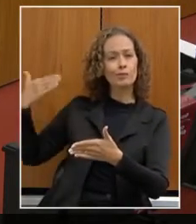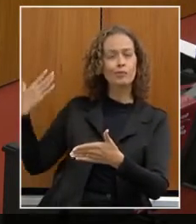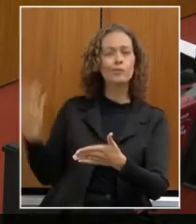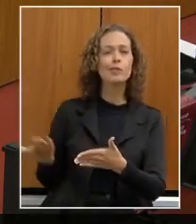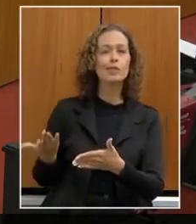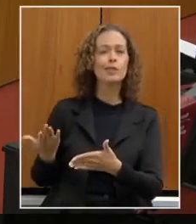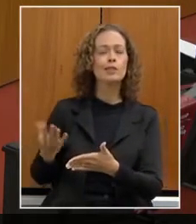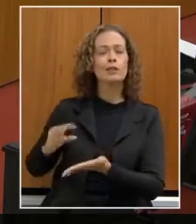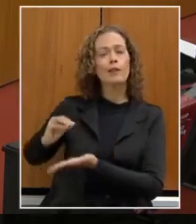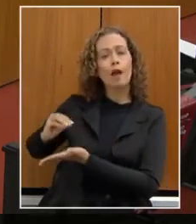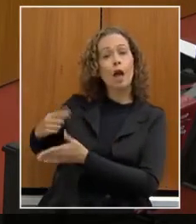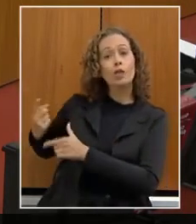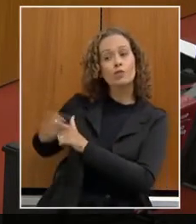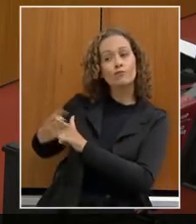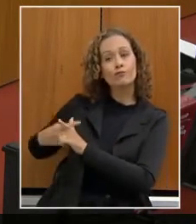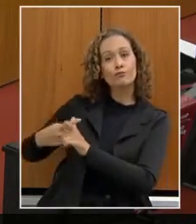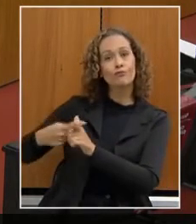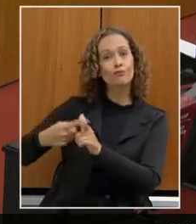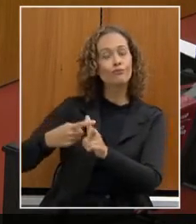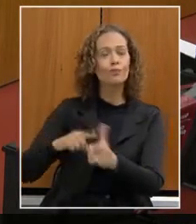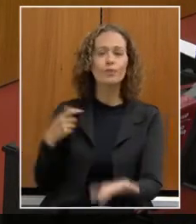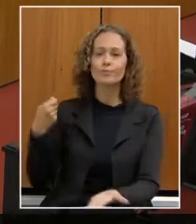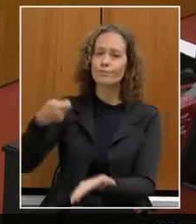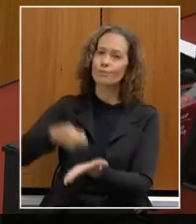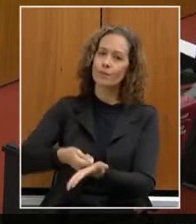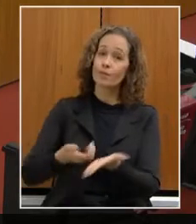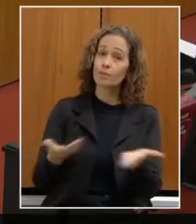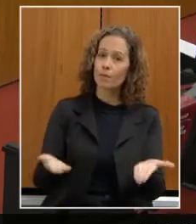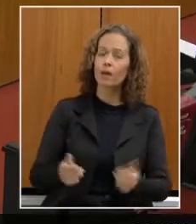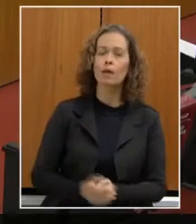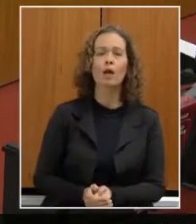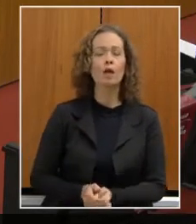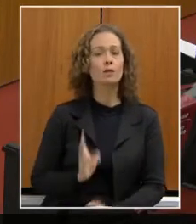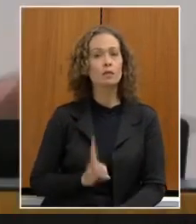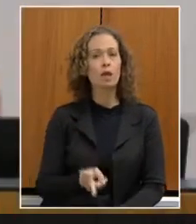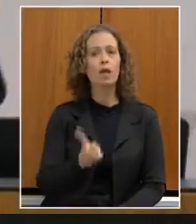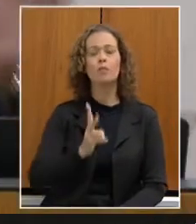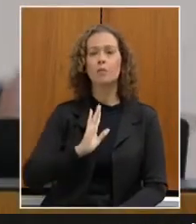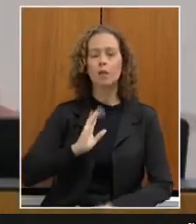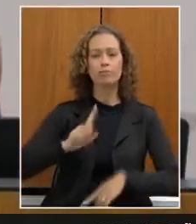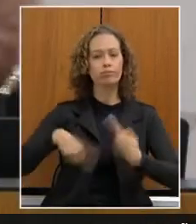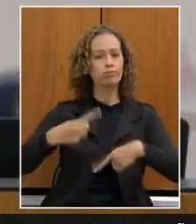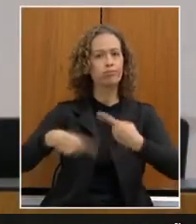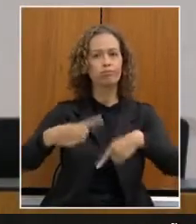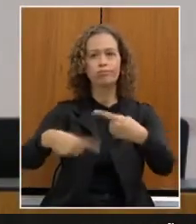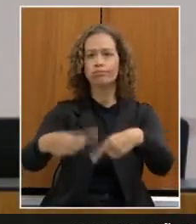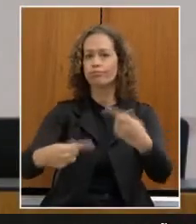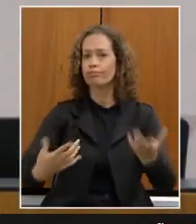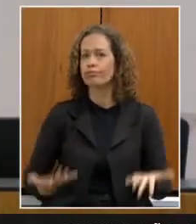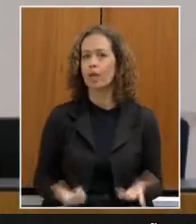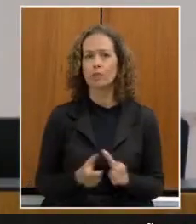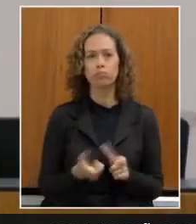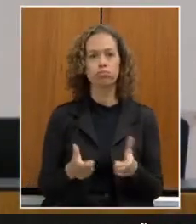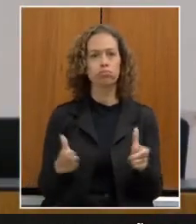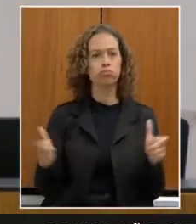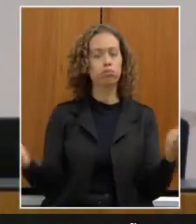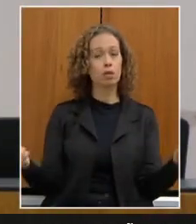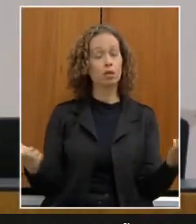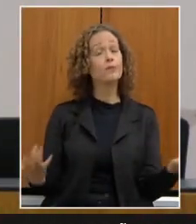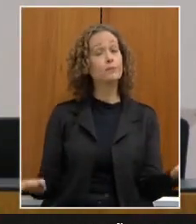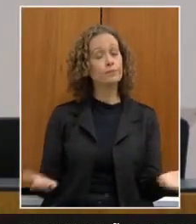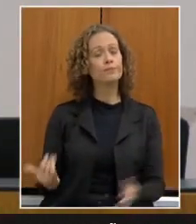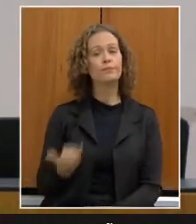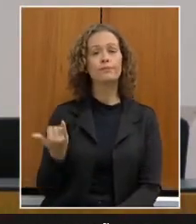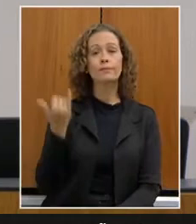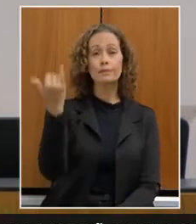resto a pagar, esses famigerados restos a pagar, que nunca que acabam, é bola de neve que cada dia cresce mais. E é muito importante que